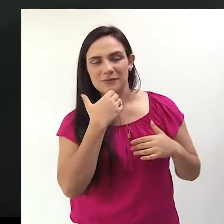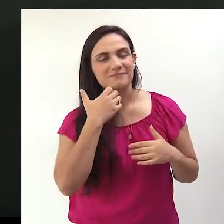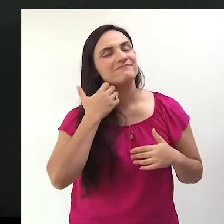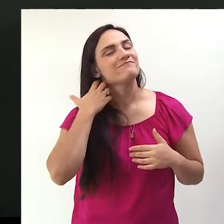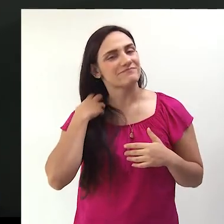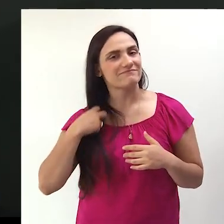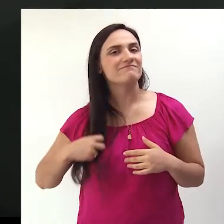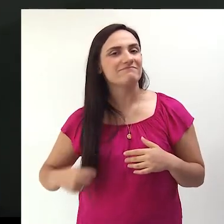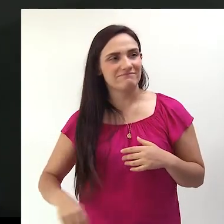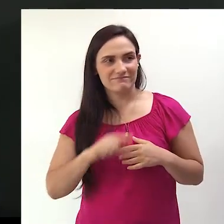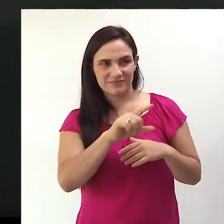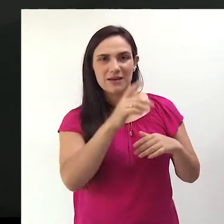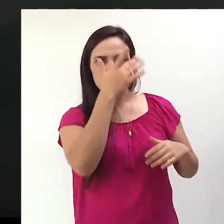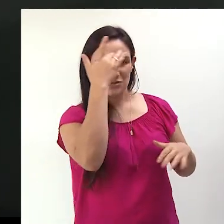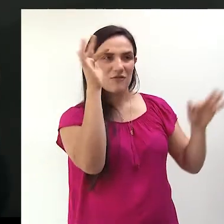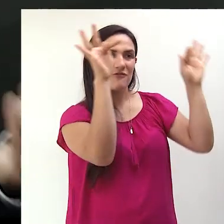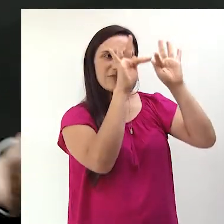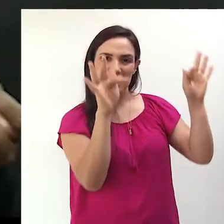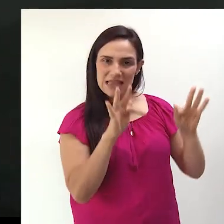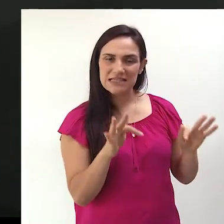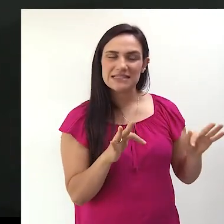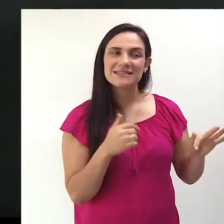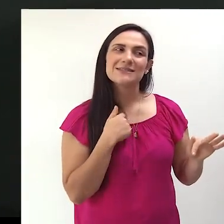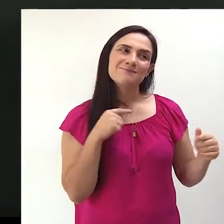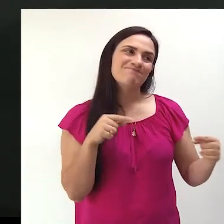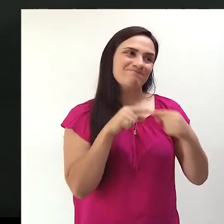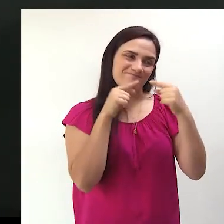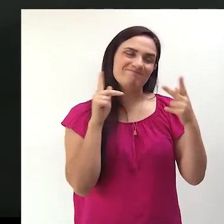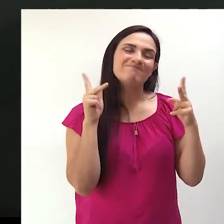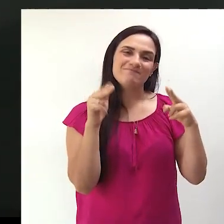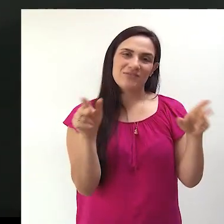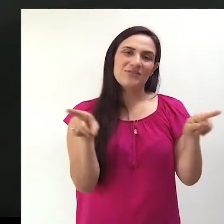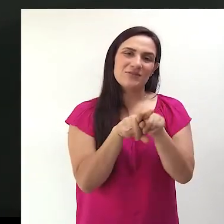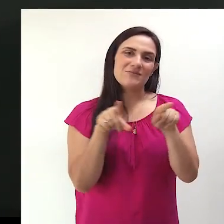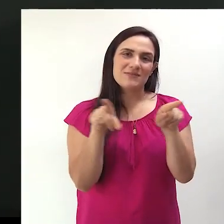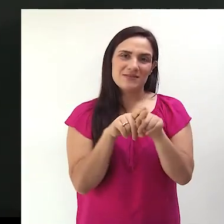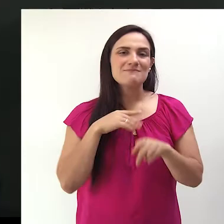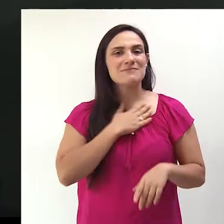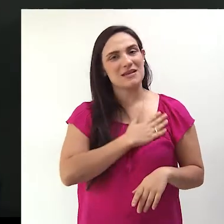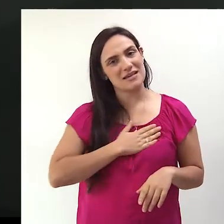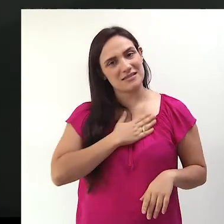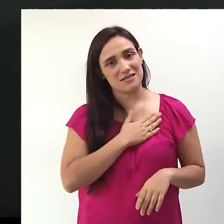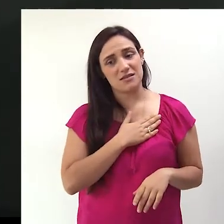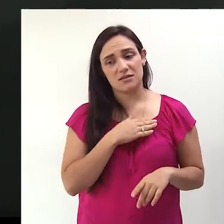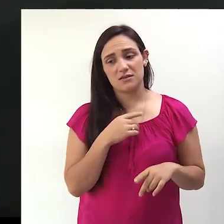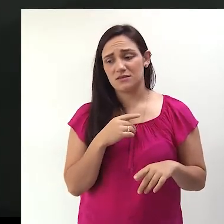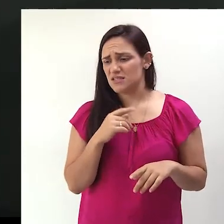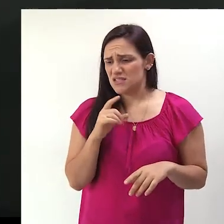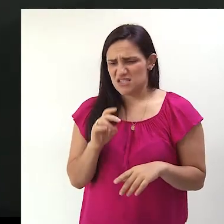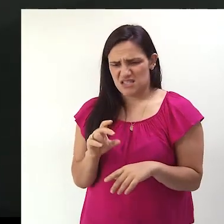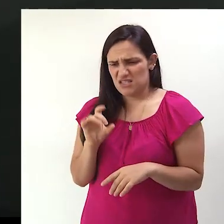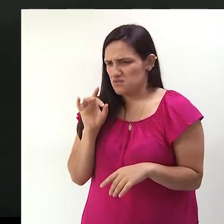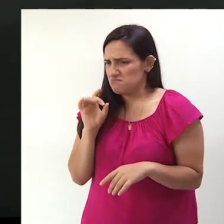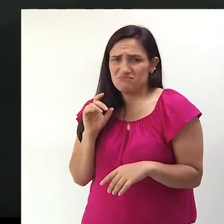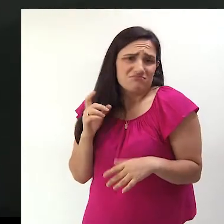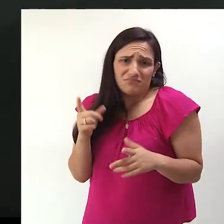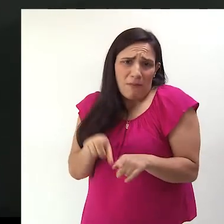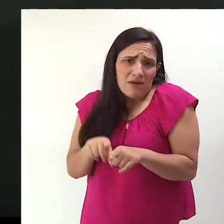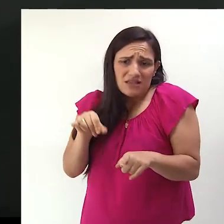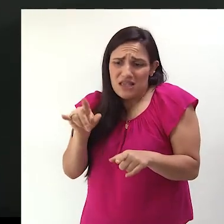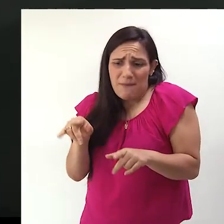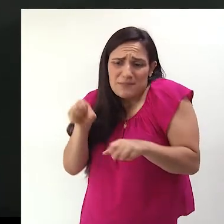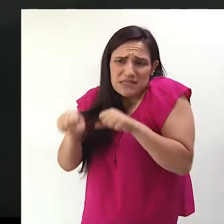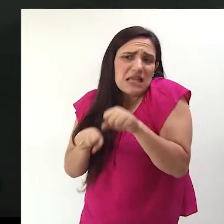satisfação da vítima, como eu disse, seja um patrimônio elevado ou seja algo de pequeno valor, é muito gratificante a gente poder dar essa resposta. Eu